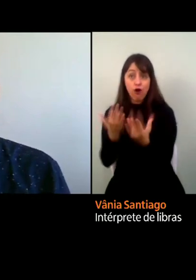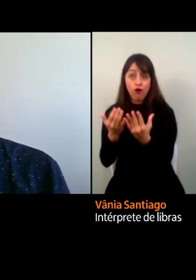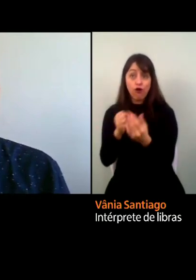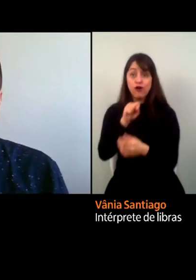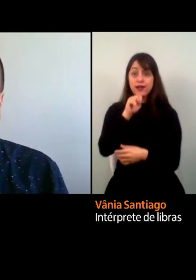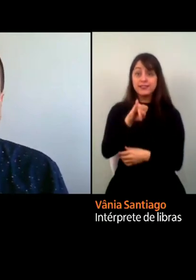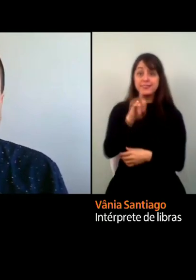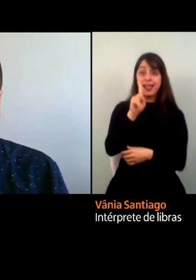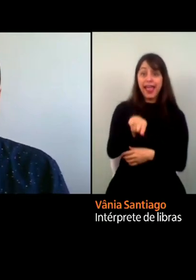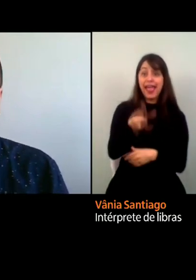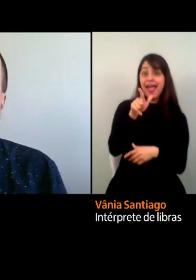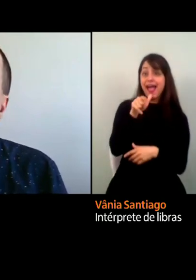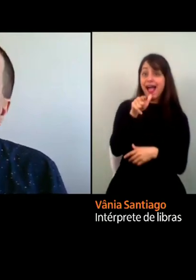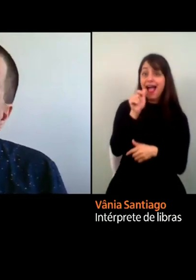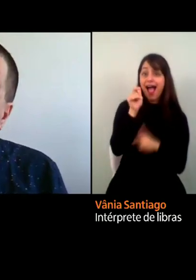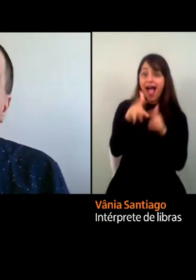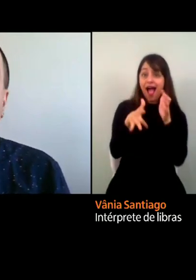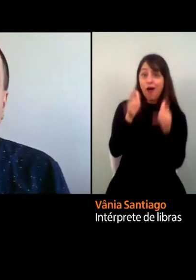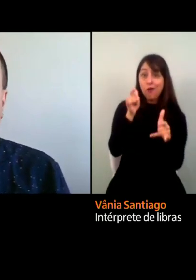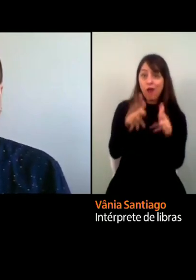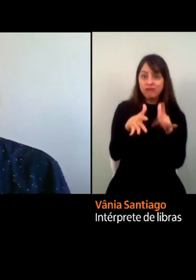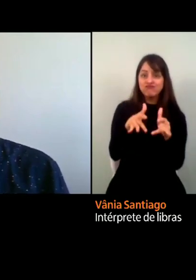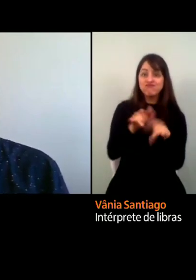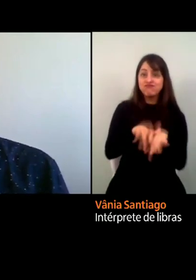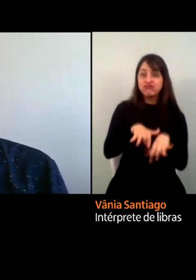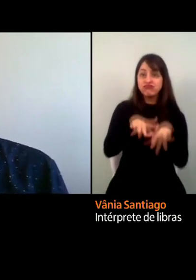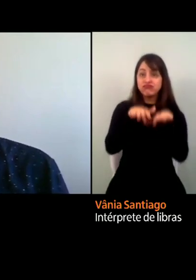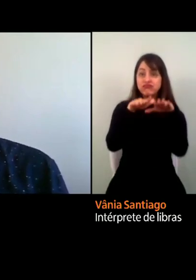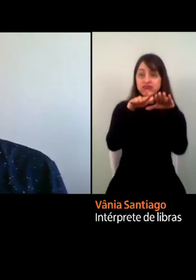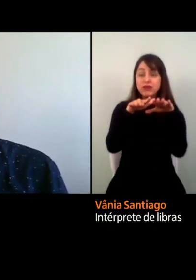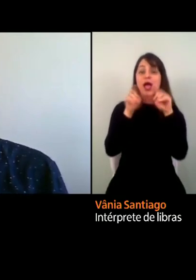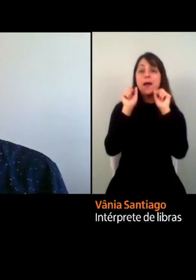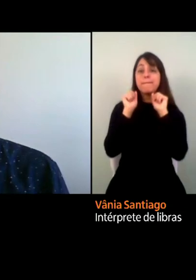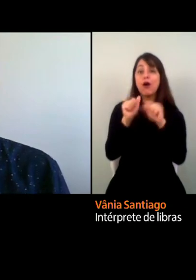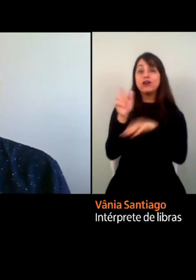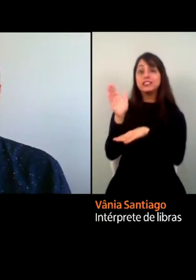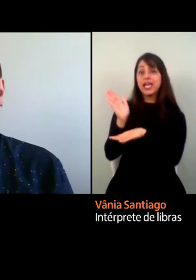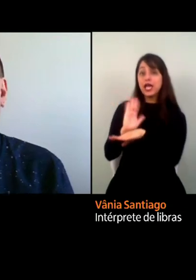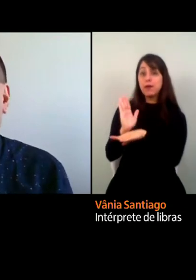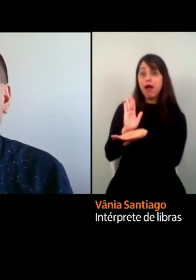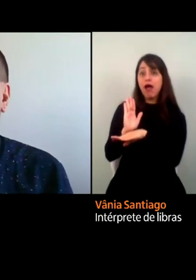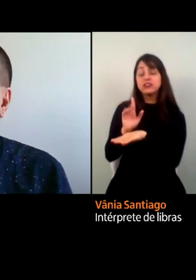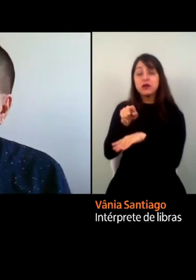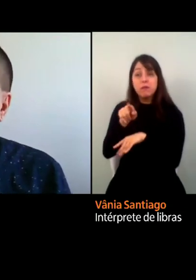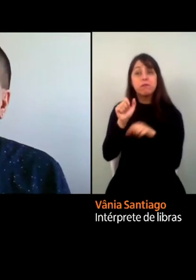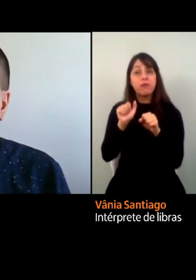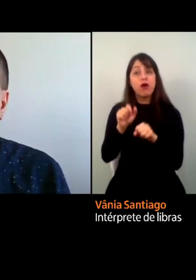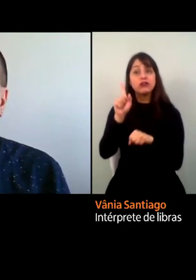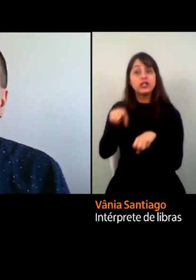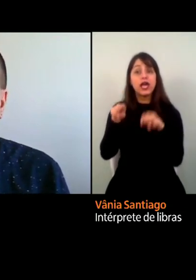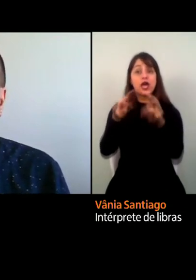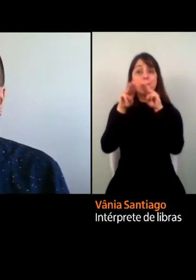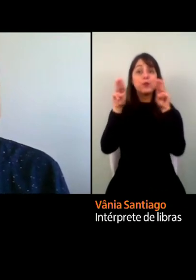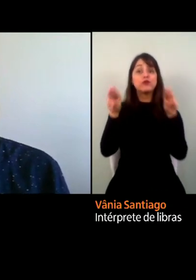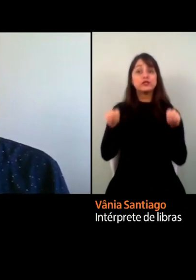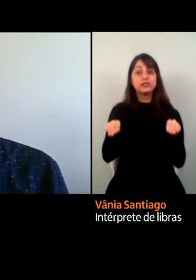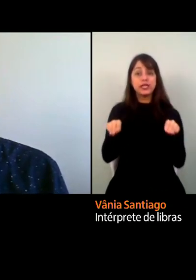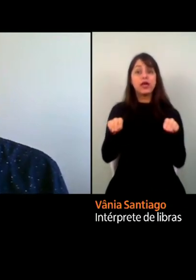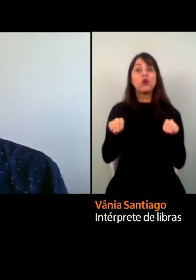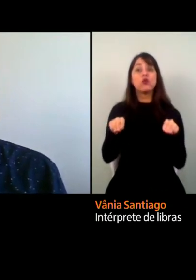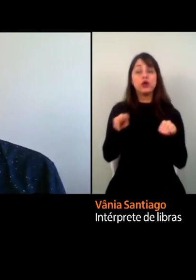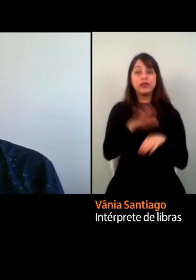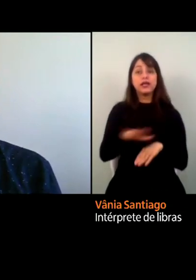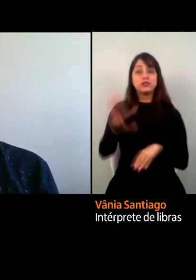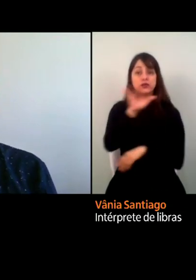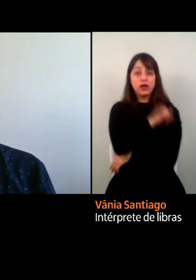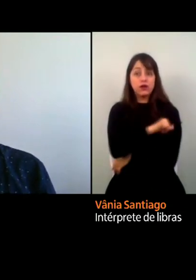imagens vindas de Viena, pode parecer o Museu Nacional do Rio de Janeiro, ou pode ser um Museu Brasileiro de Cinema.